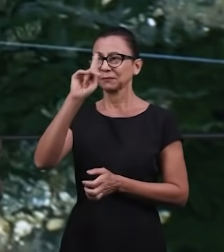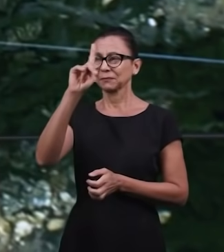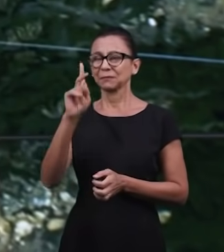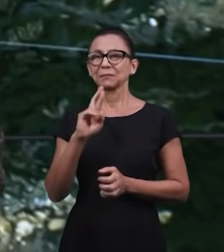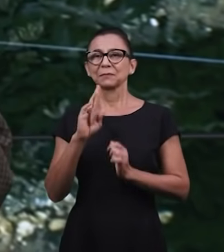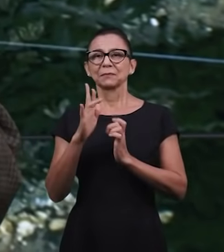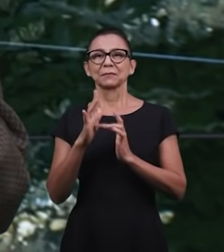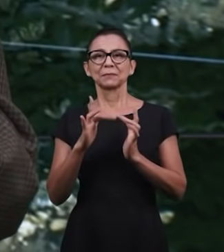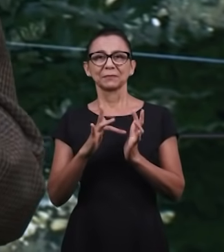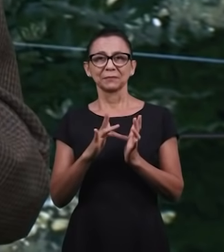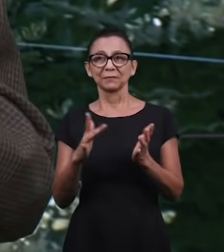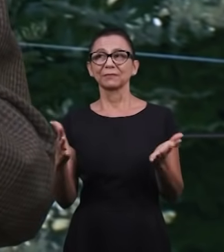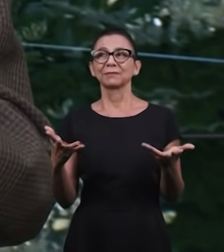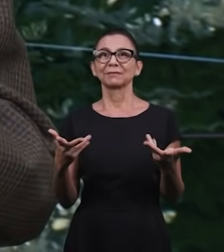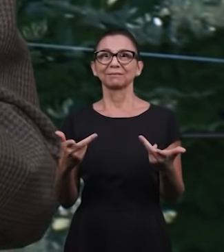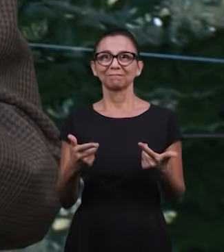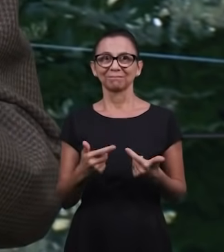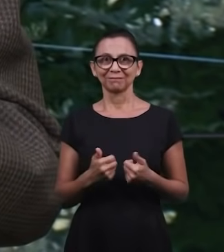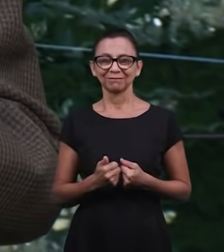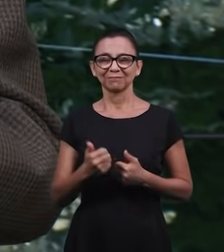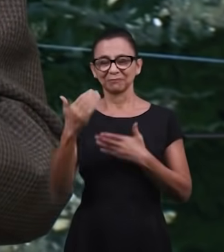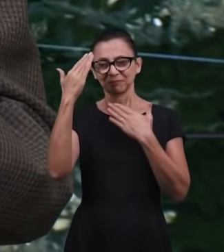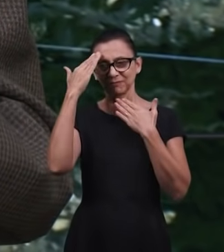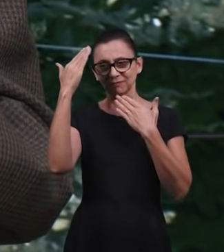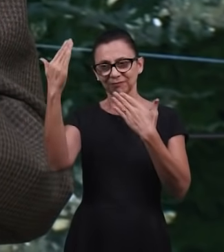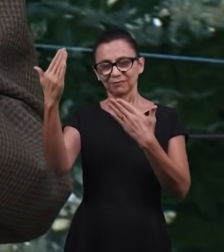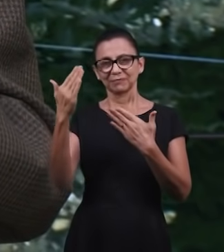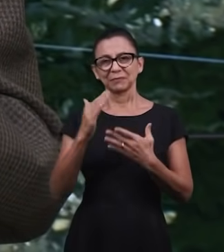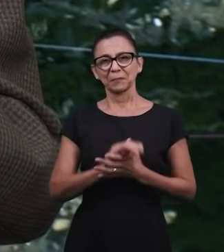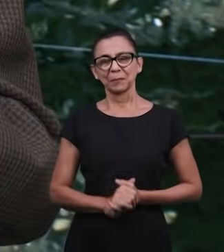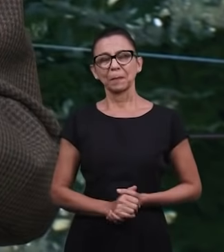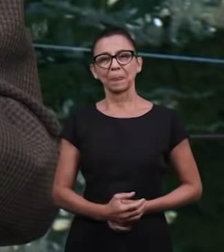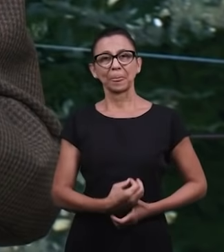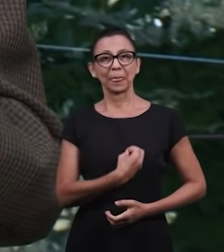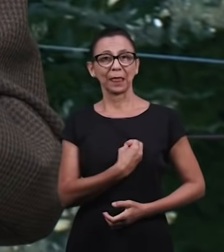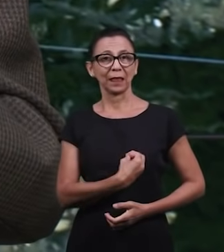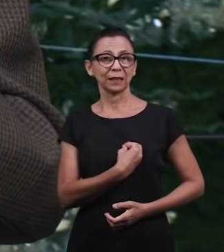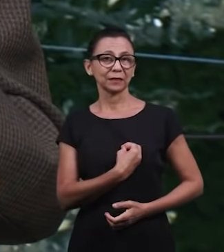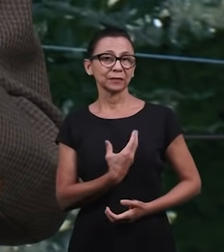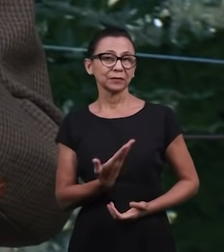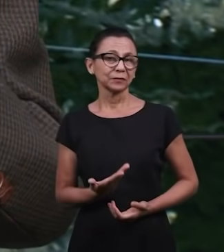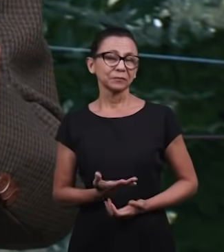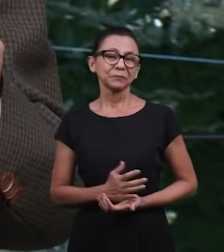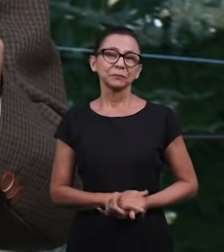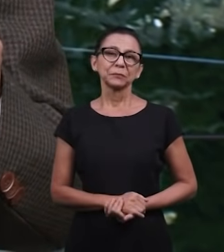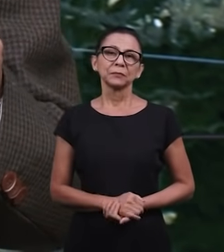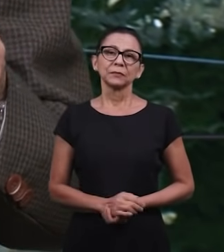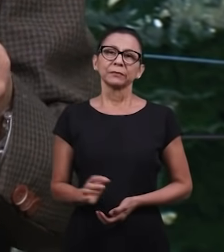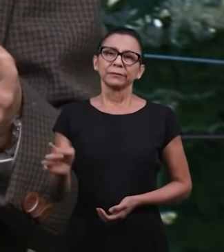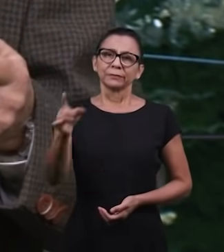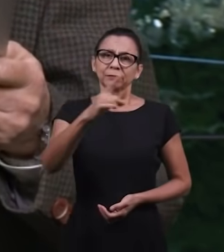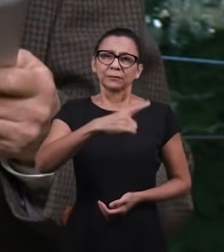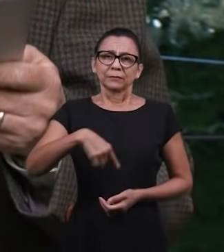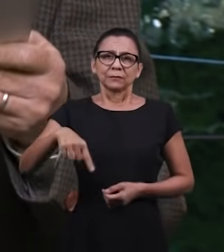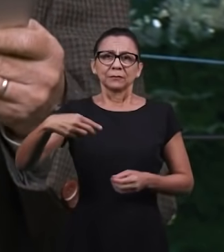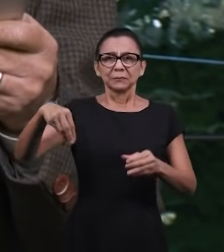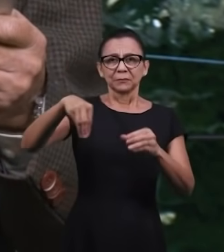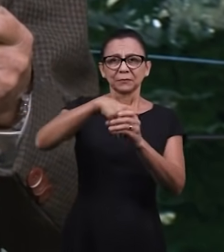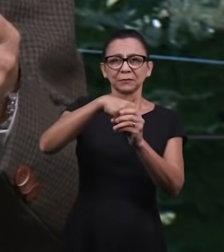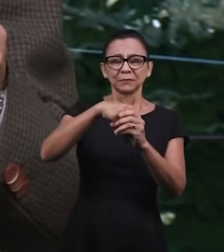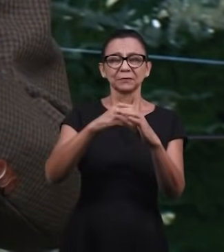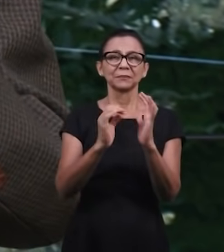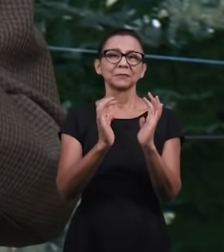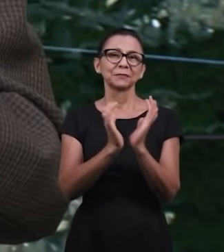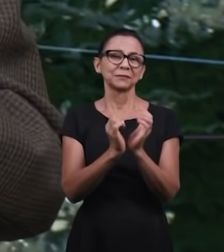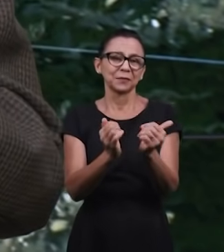A paz do Senhor Jesus, meu irmão. Que maravilha, né? Obrigado pela sua participação, porque, na verdade, todos nós estamos